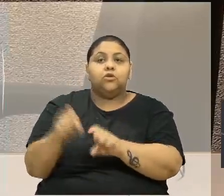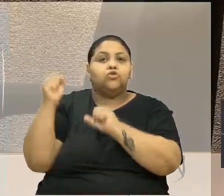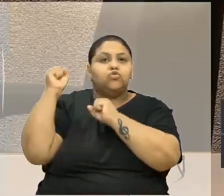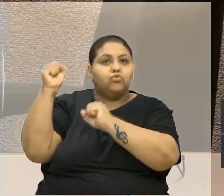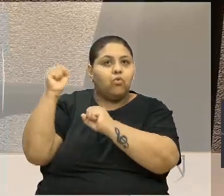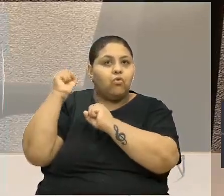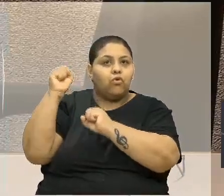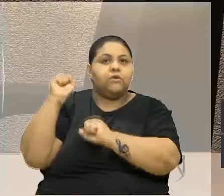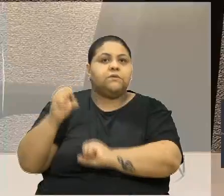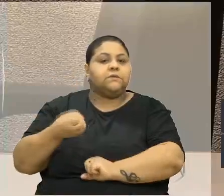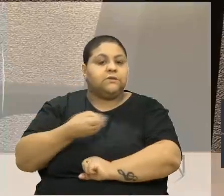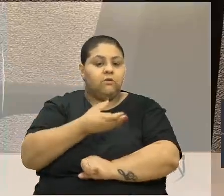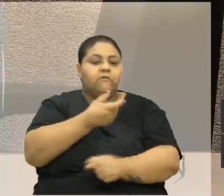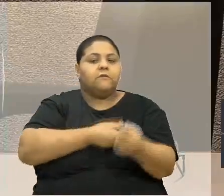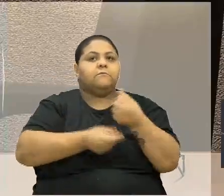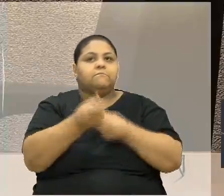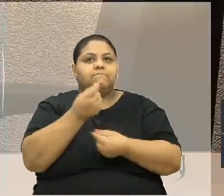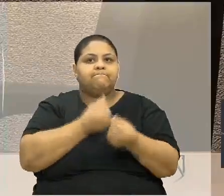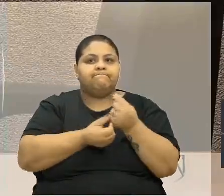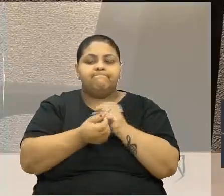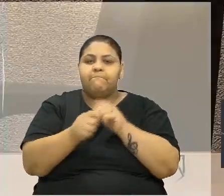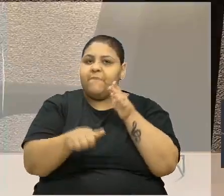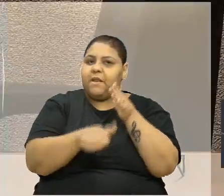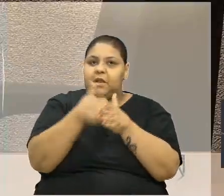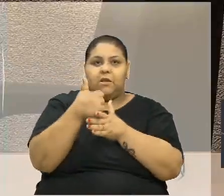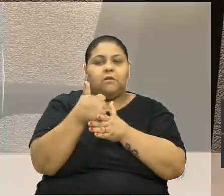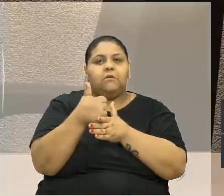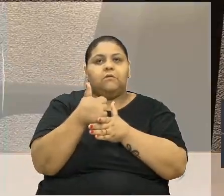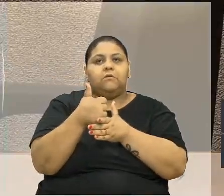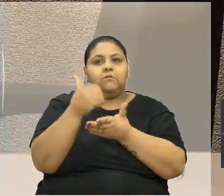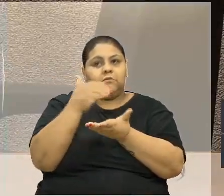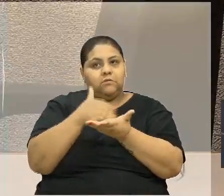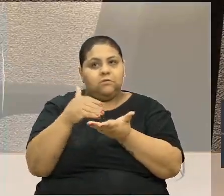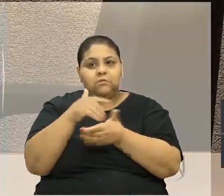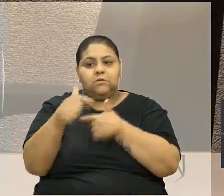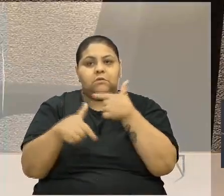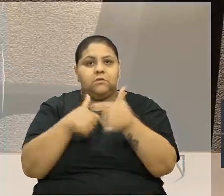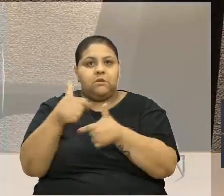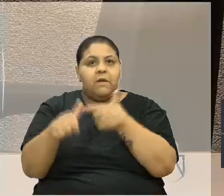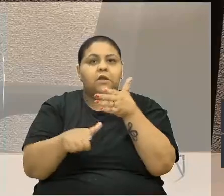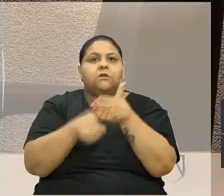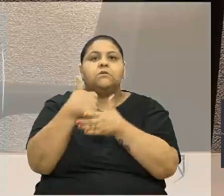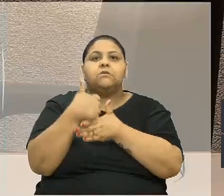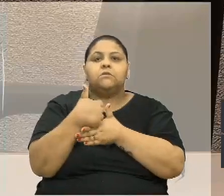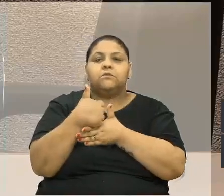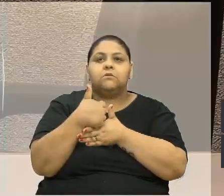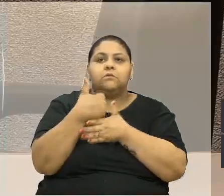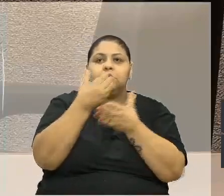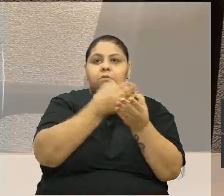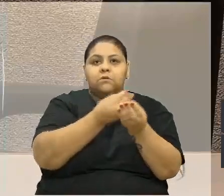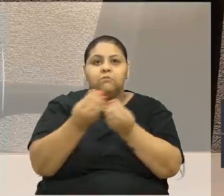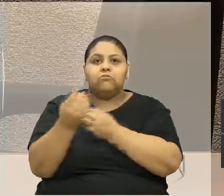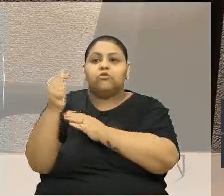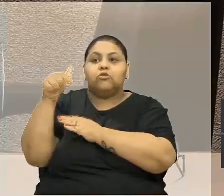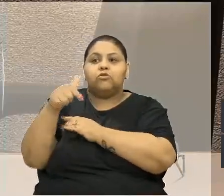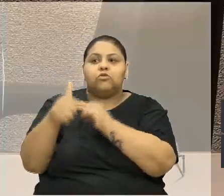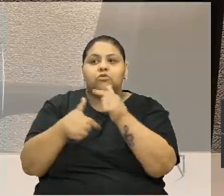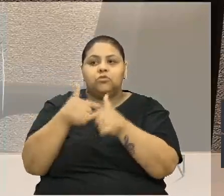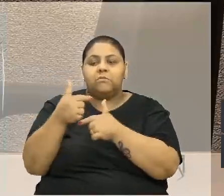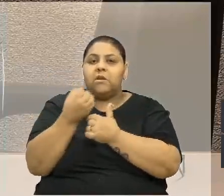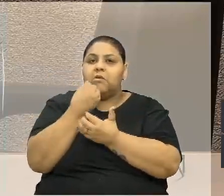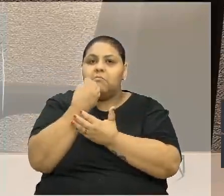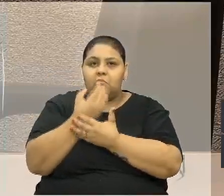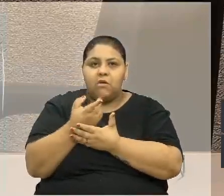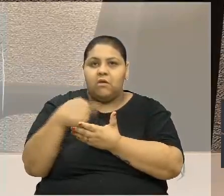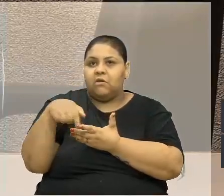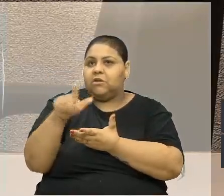que essa nova administração seja bem melhor, que os secretários trabalhem de uma forma melhor. Muitos nessa trabalharam bem, a